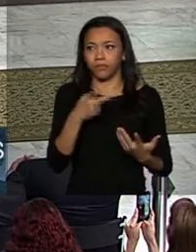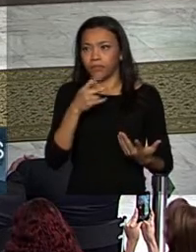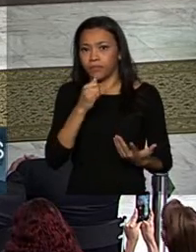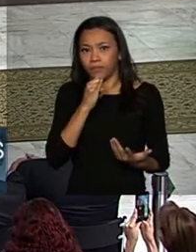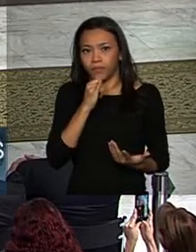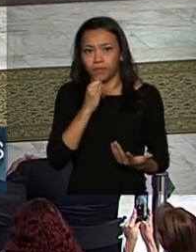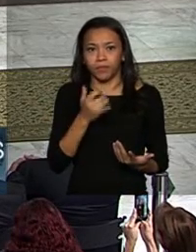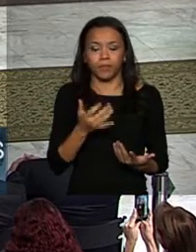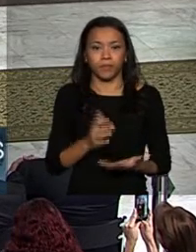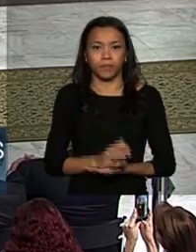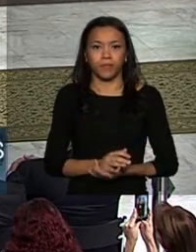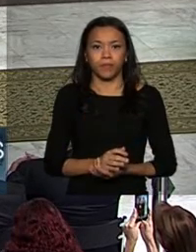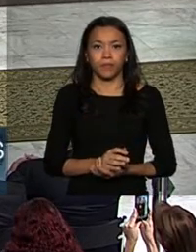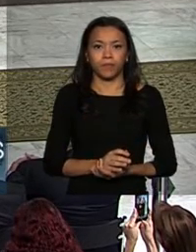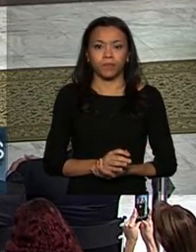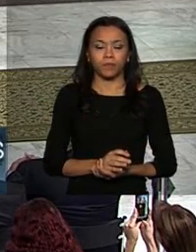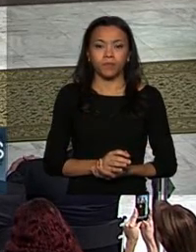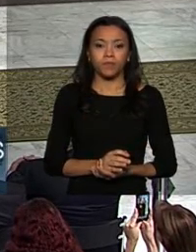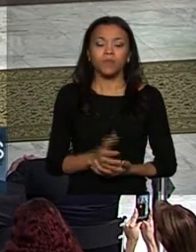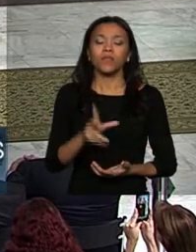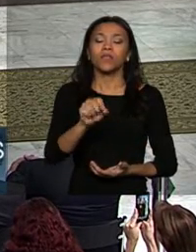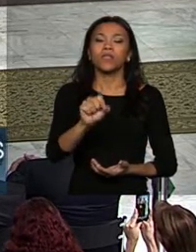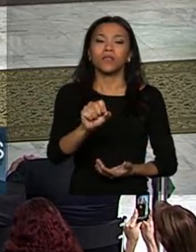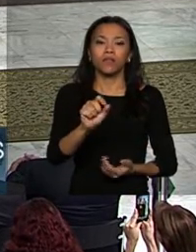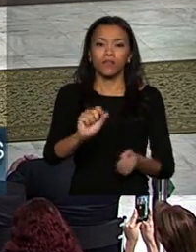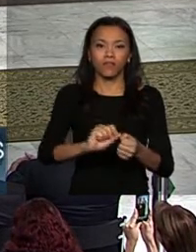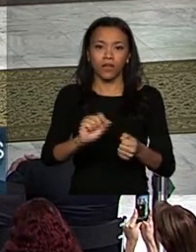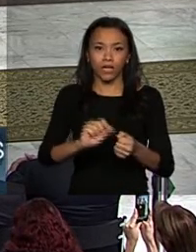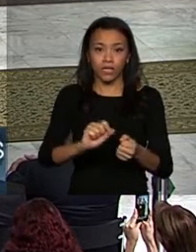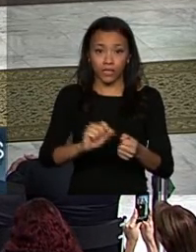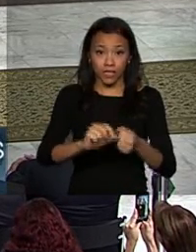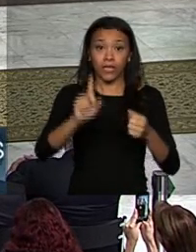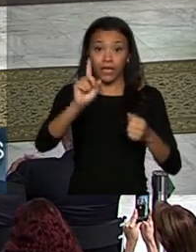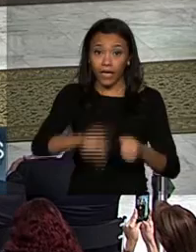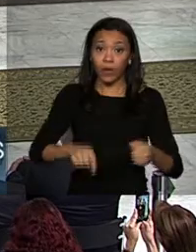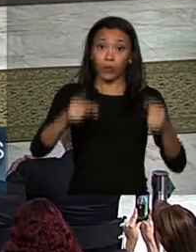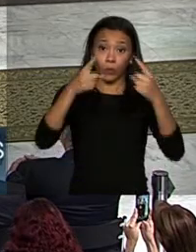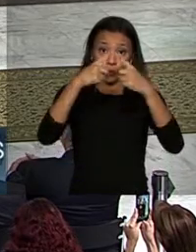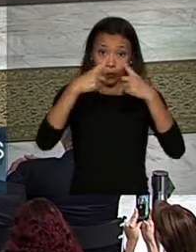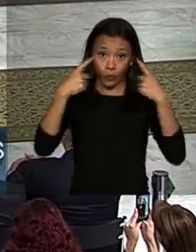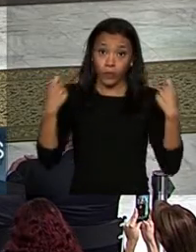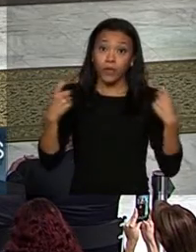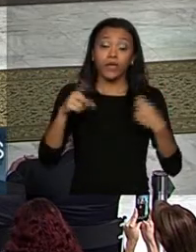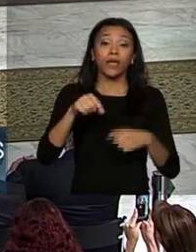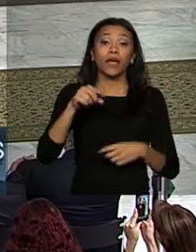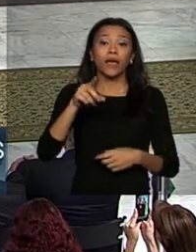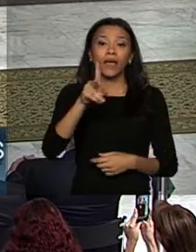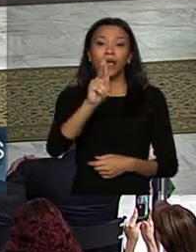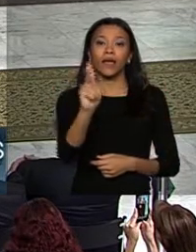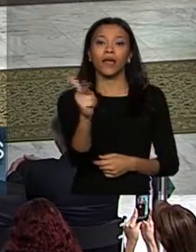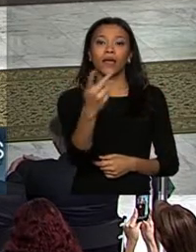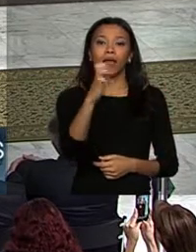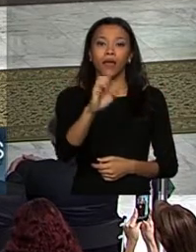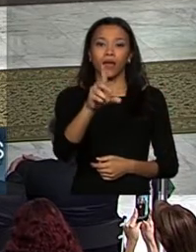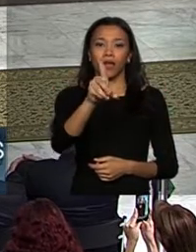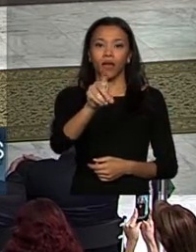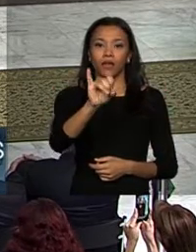situações em que se pratica os chamados crimes hediondos, só nessa situação,